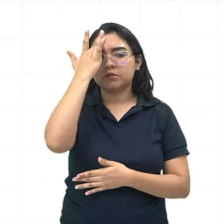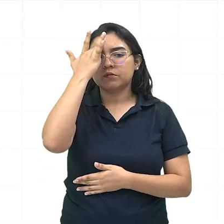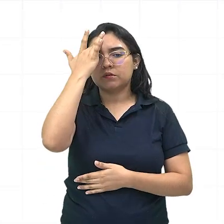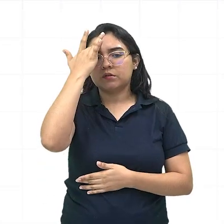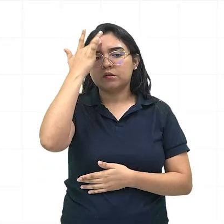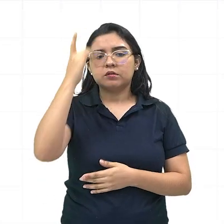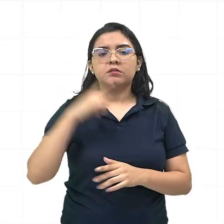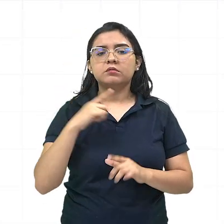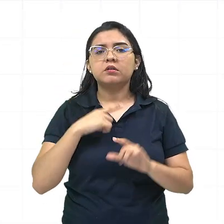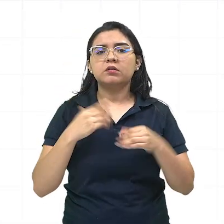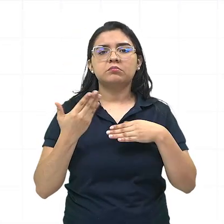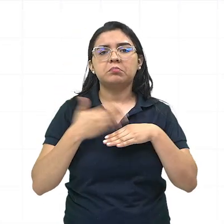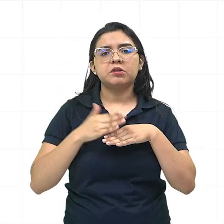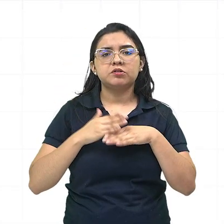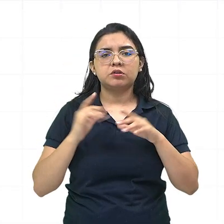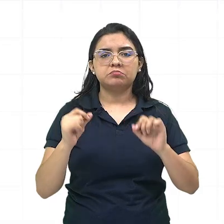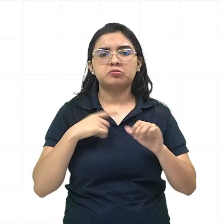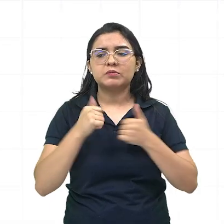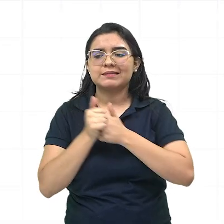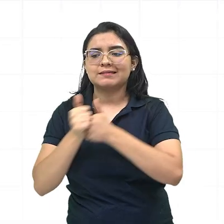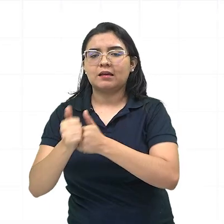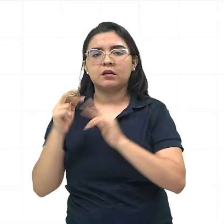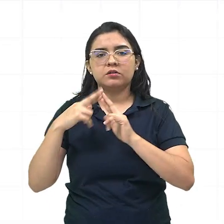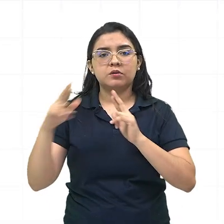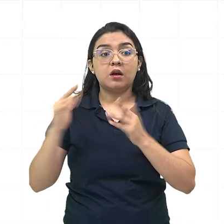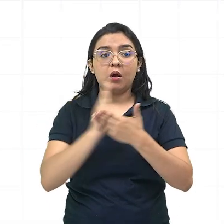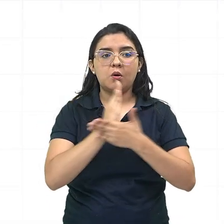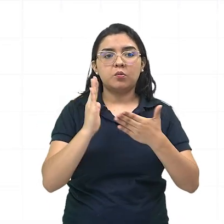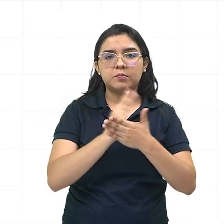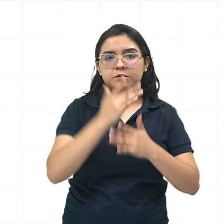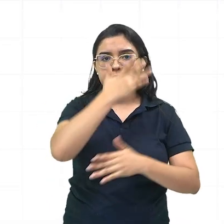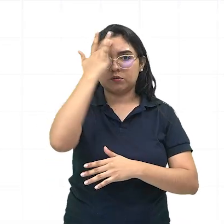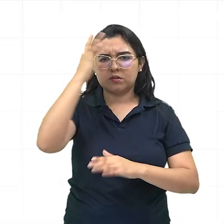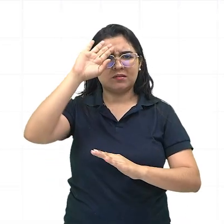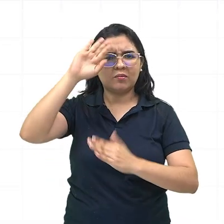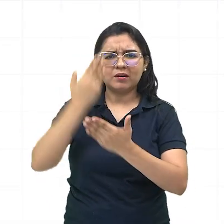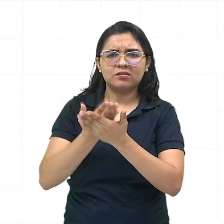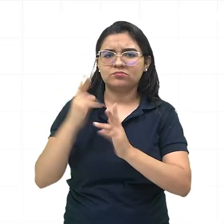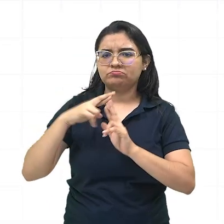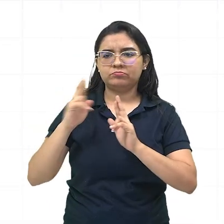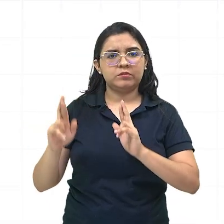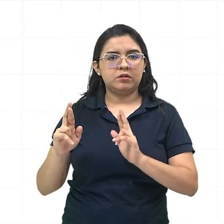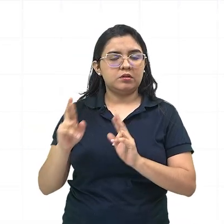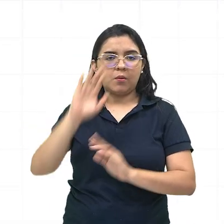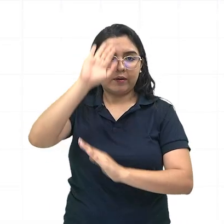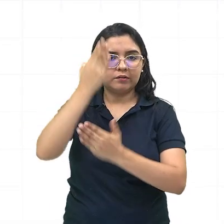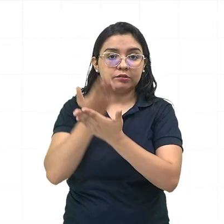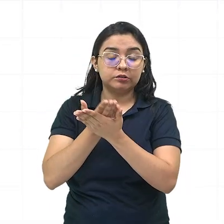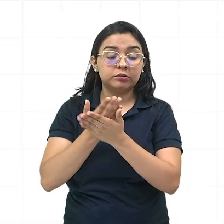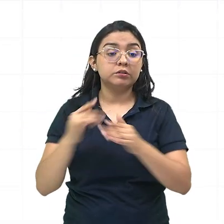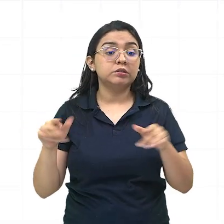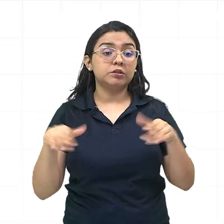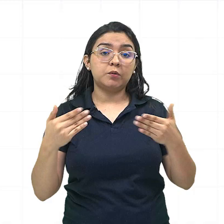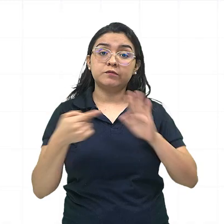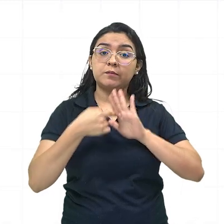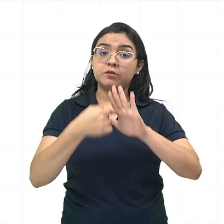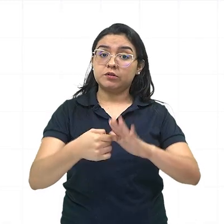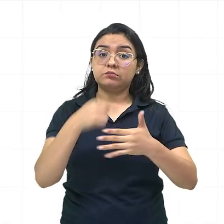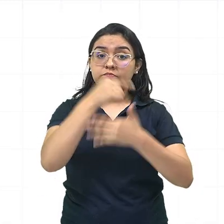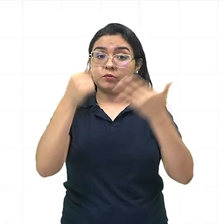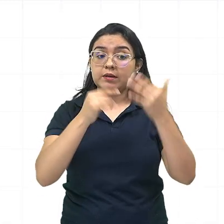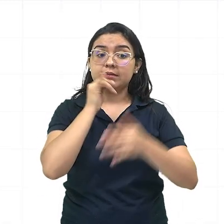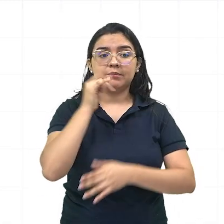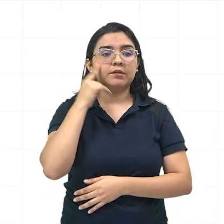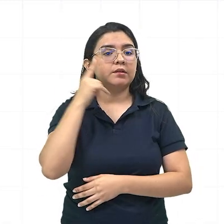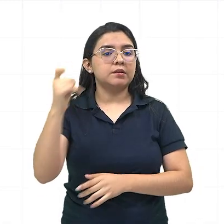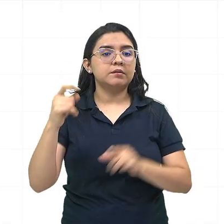existem alguns crentes que não praticam religião e alguns praticantes que não acreditam em religião também, né? E aqui a gente vai dar alguns exemplos bem